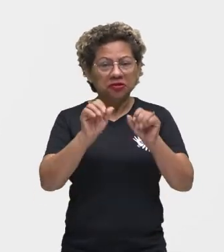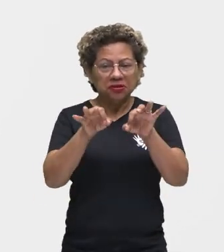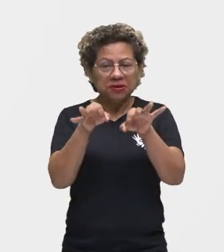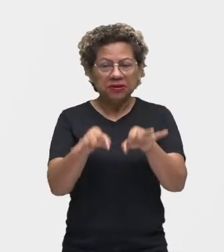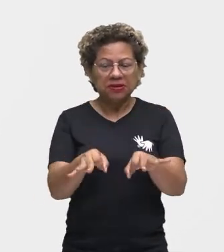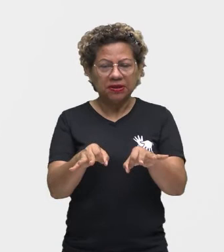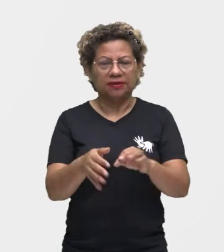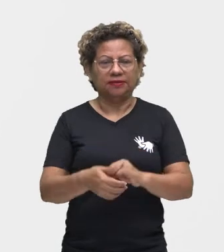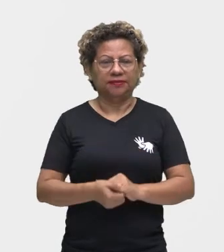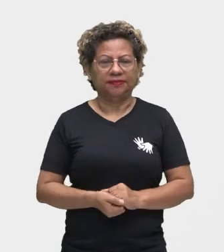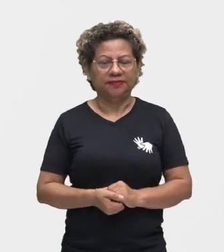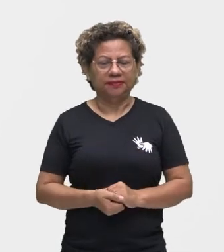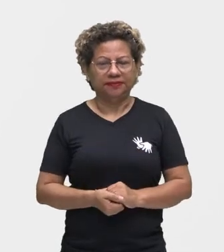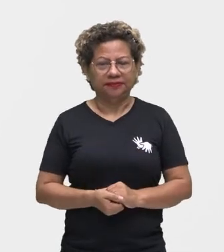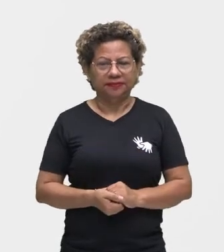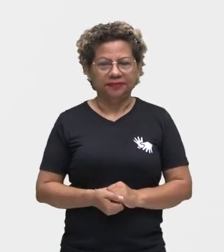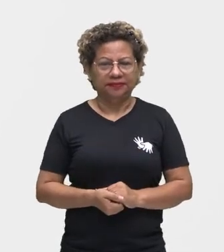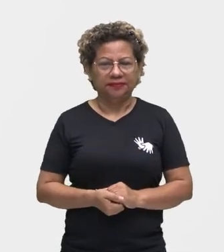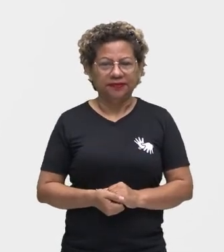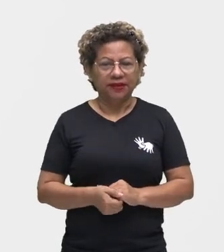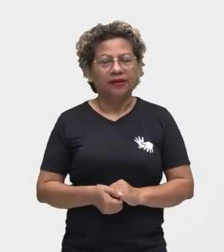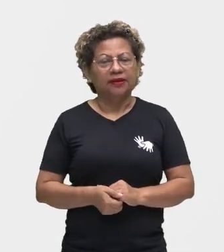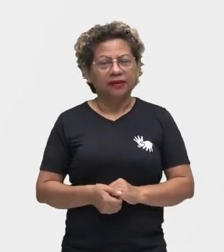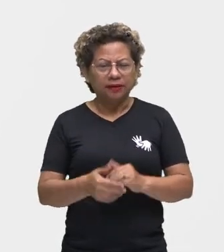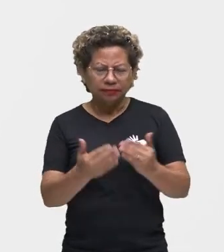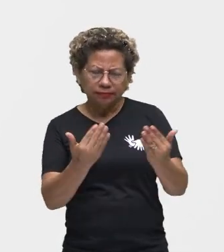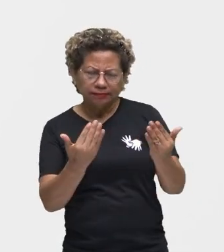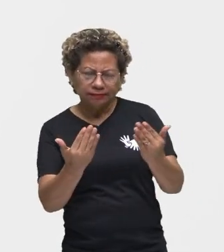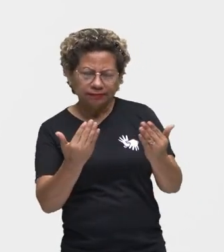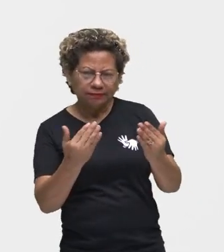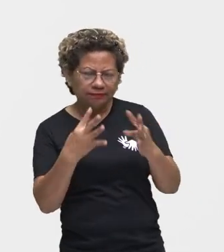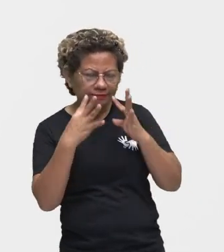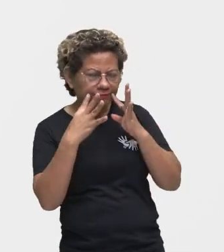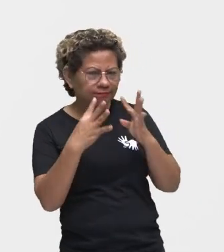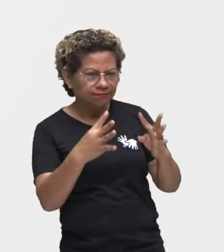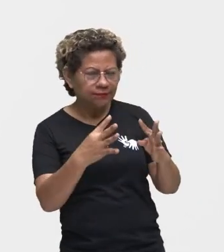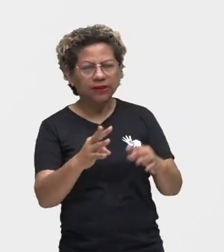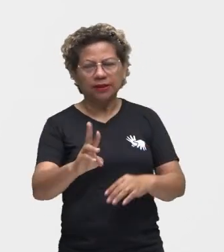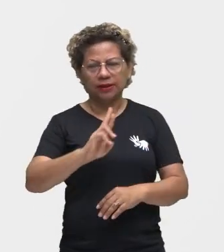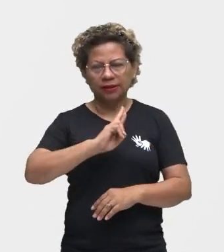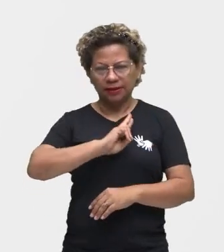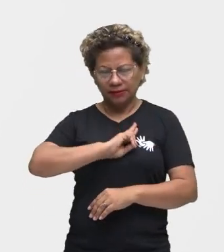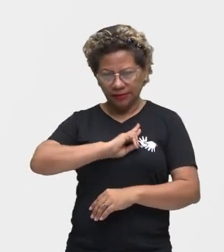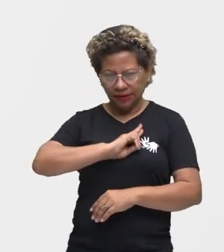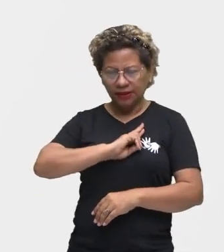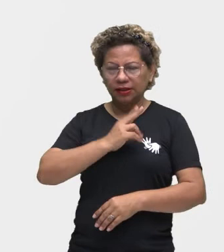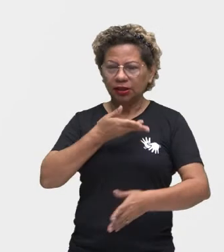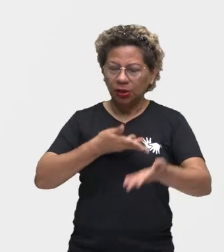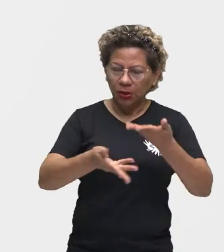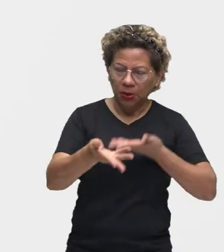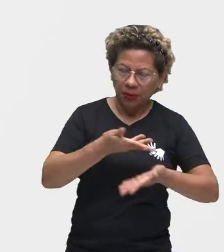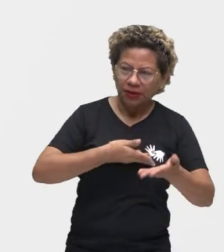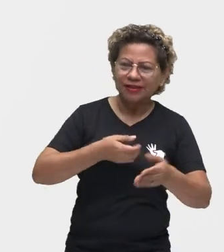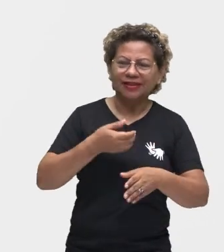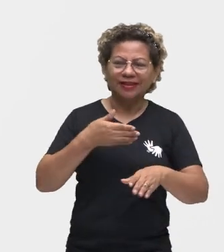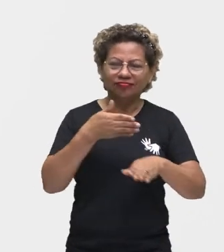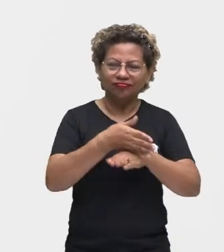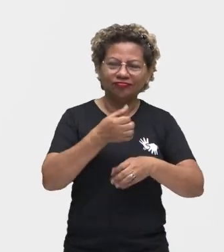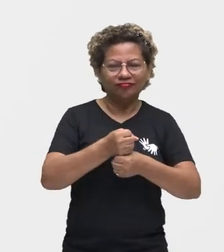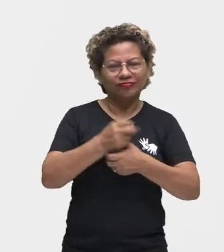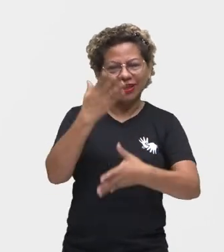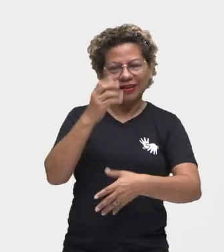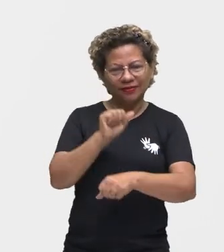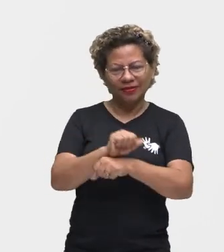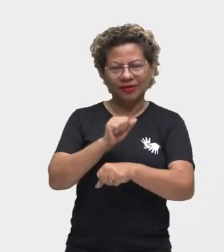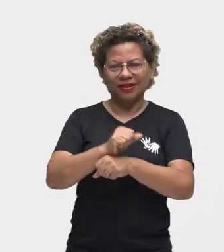o ambiente terrestre. Então, analisem as alternativas, respondam, compartilhem no chat que a gente volta daqui a pouco